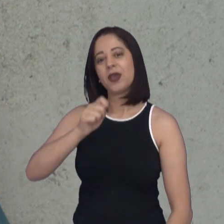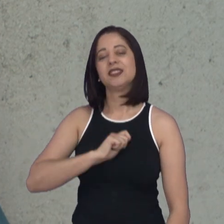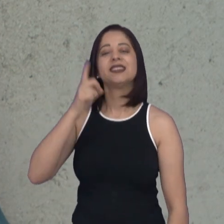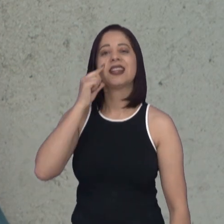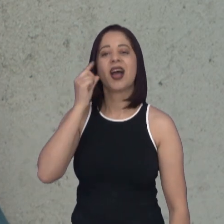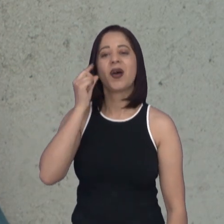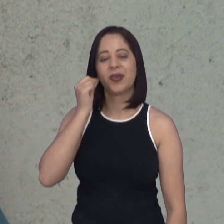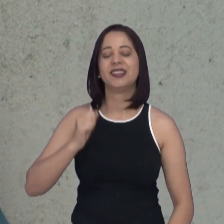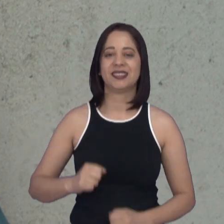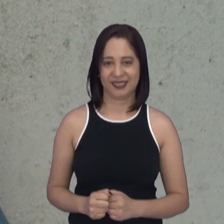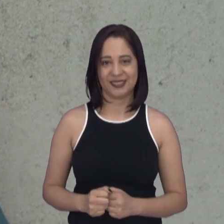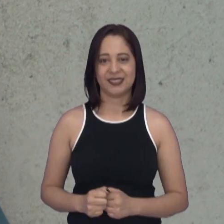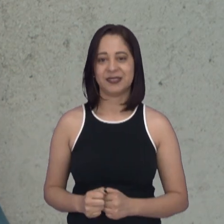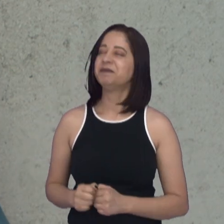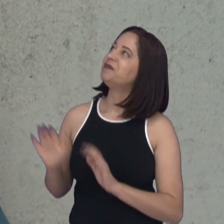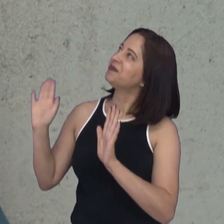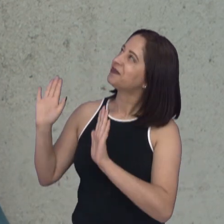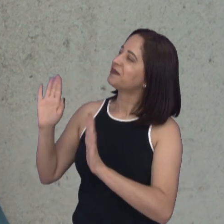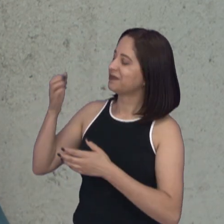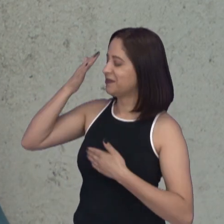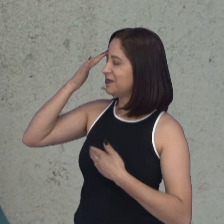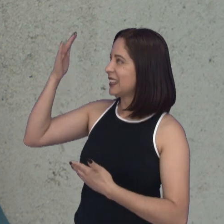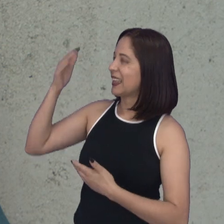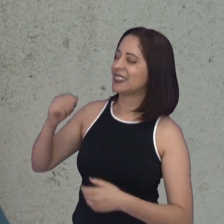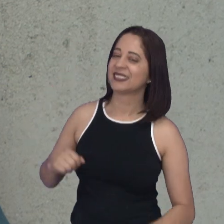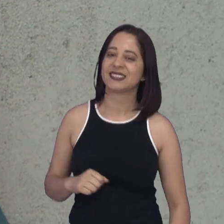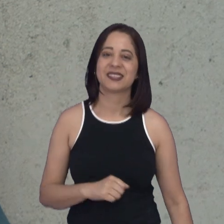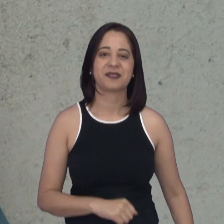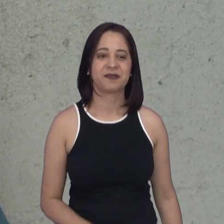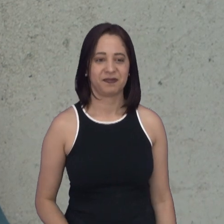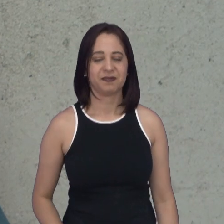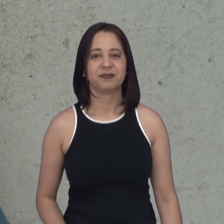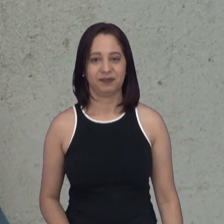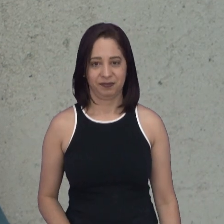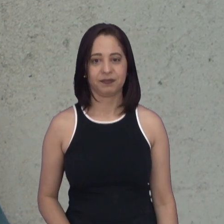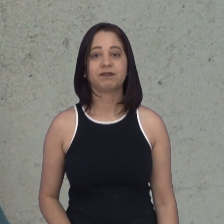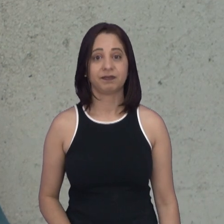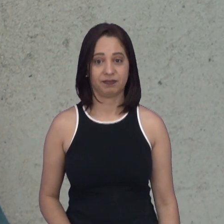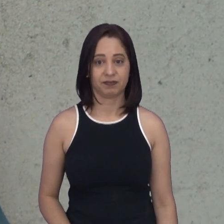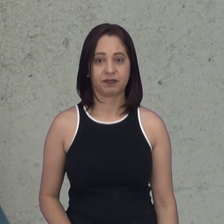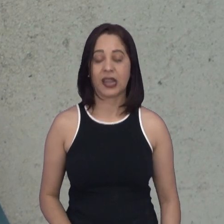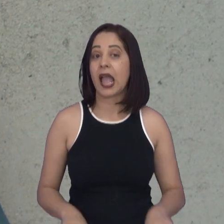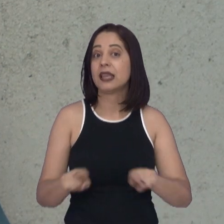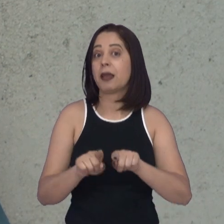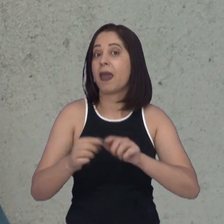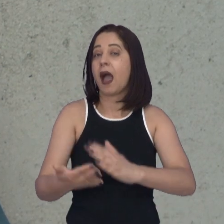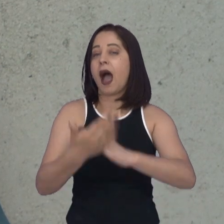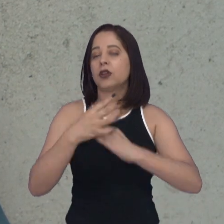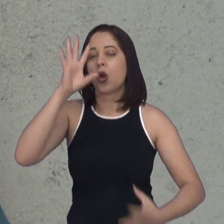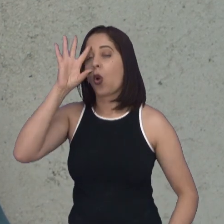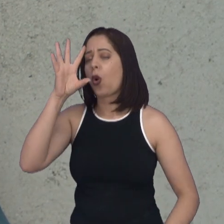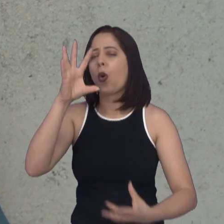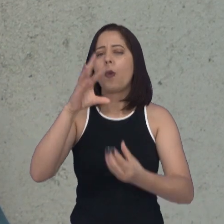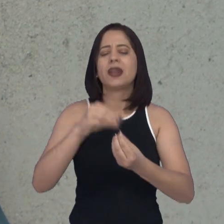estará conosco nessa edição. Seja bem-vinda, viu, Aninha? E quem vai nos ajudar a entender o que